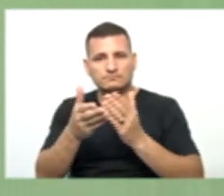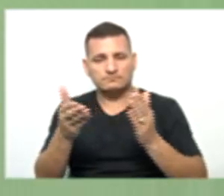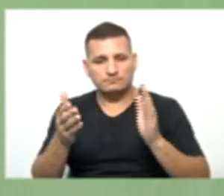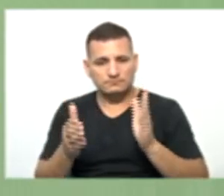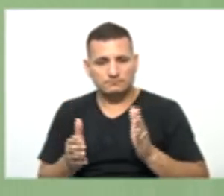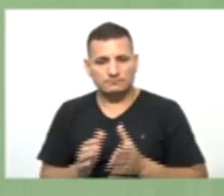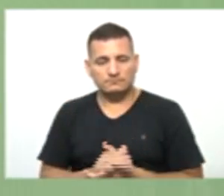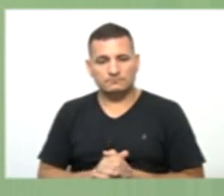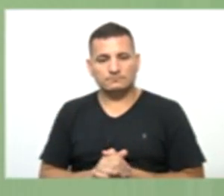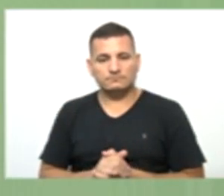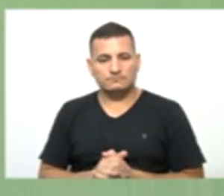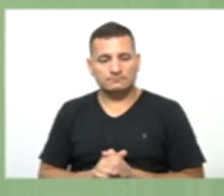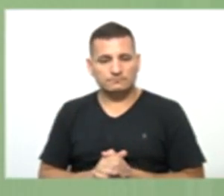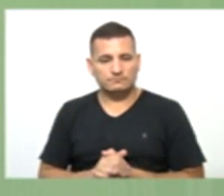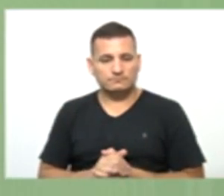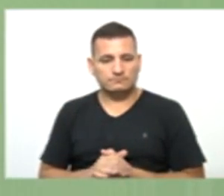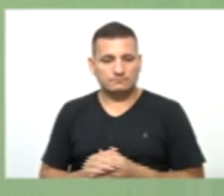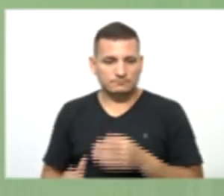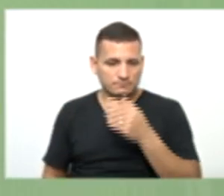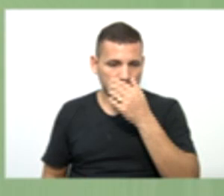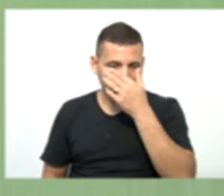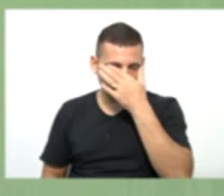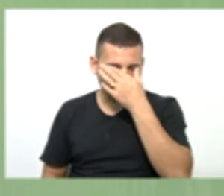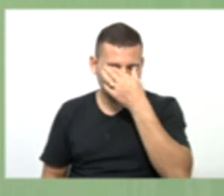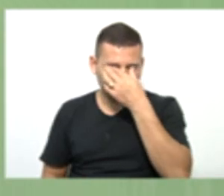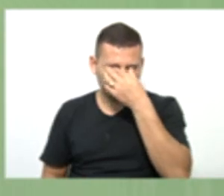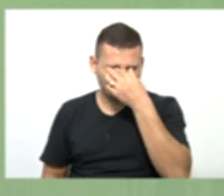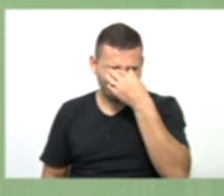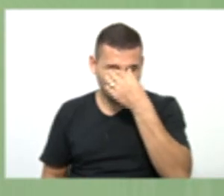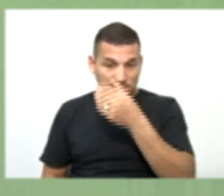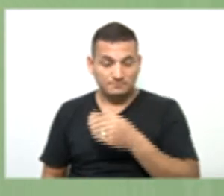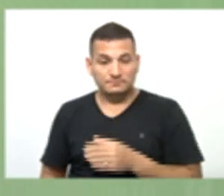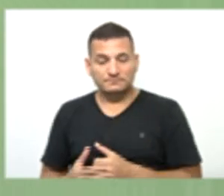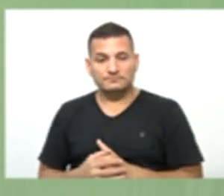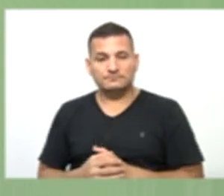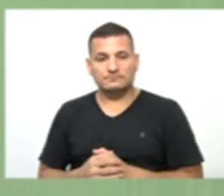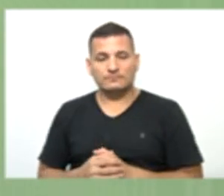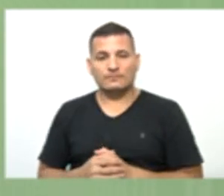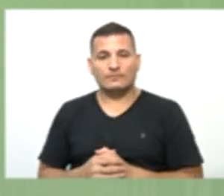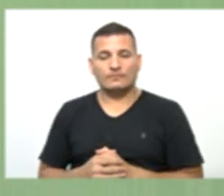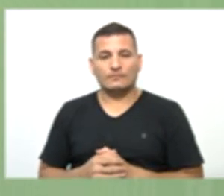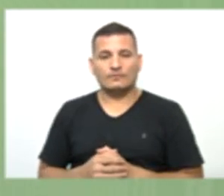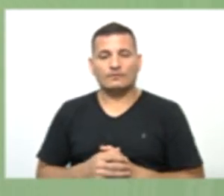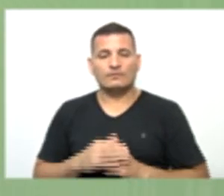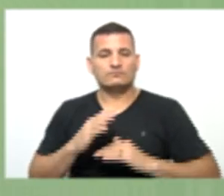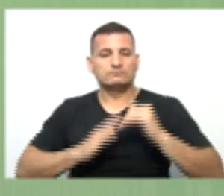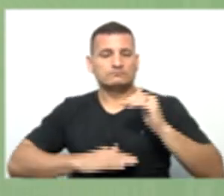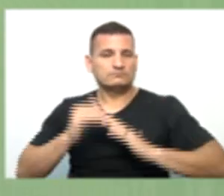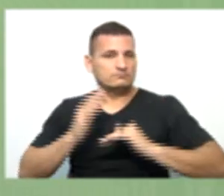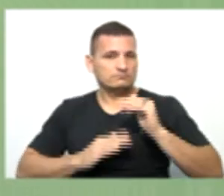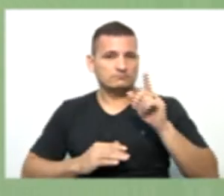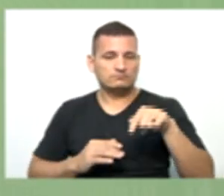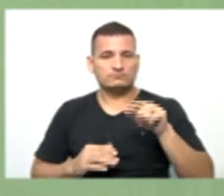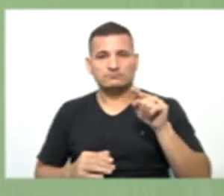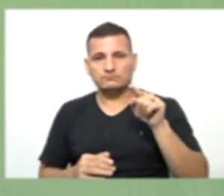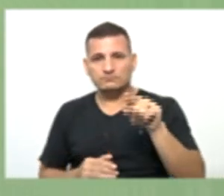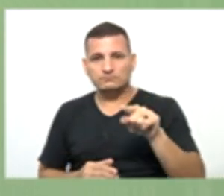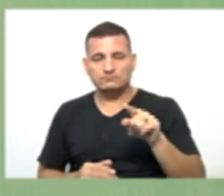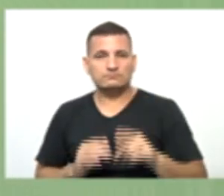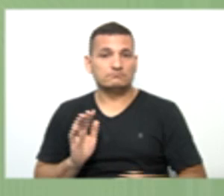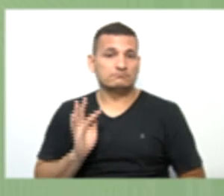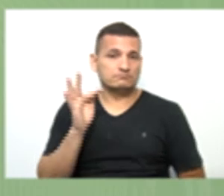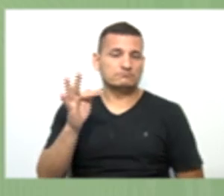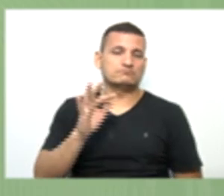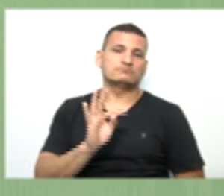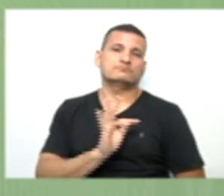nesse infográfico, que o profissional, né, que é você, o futuro técnico, né,